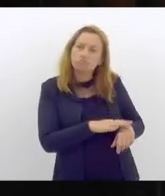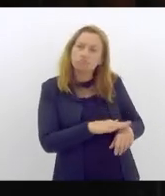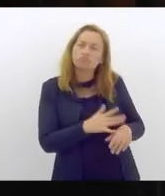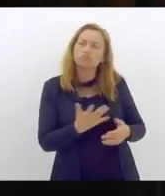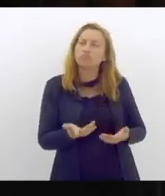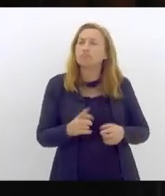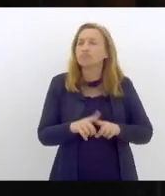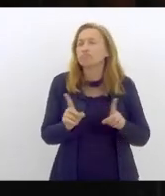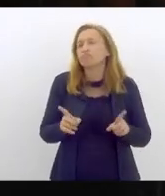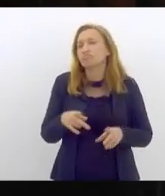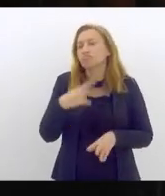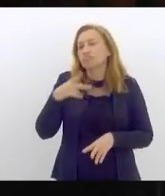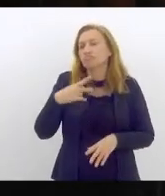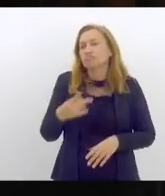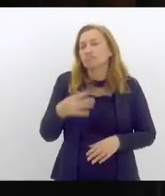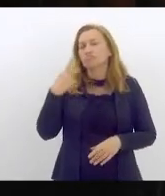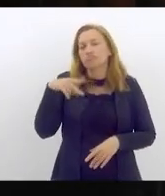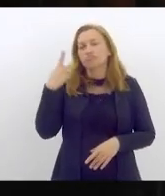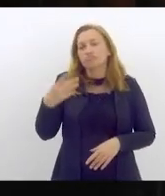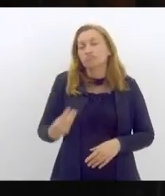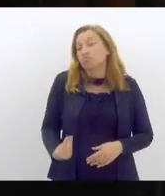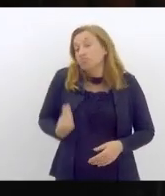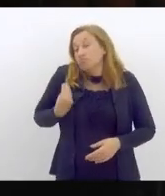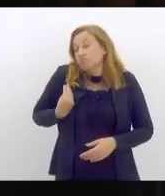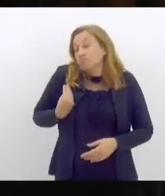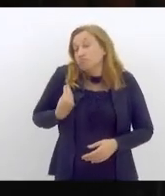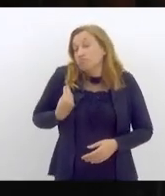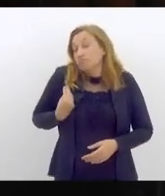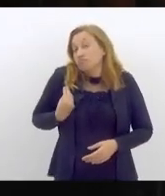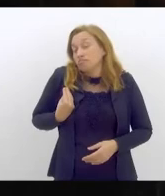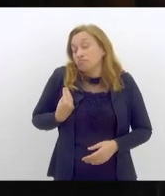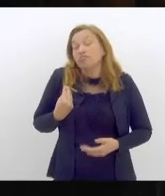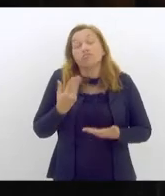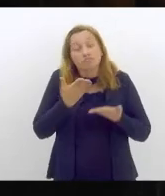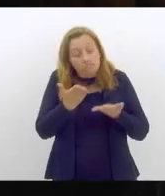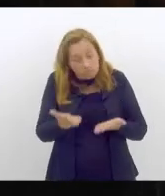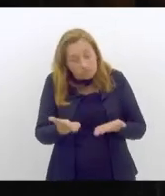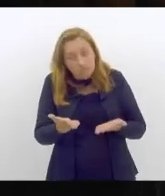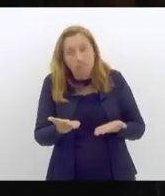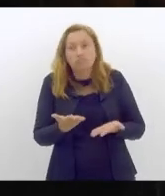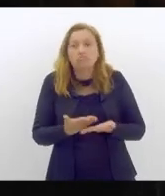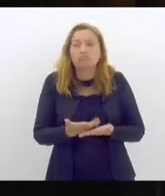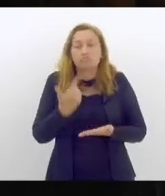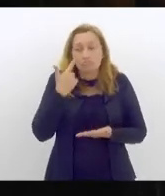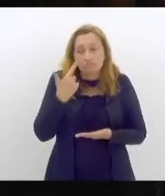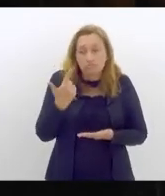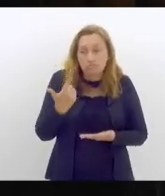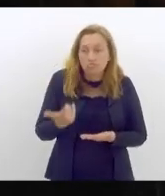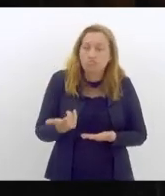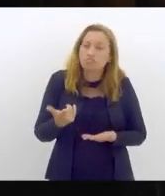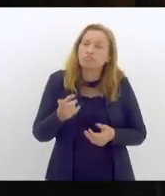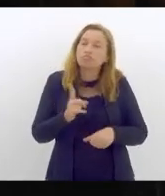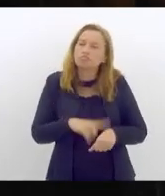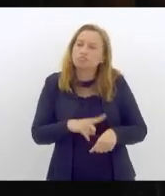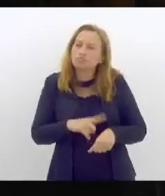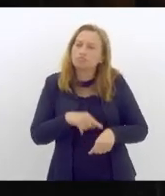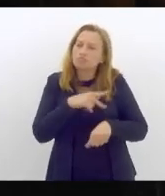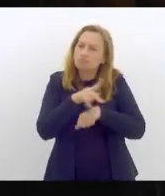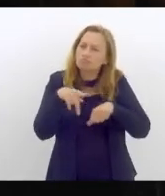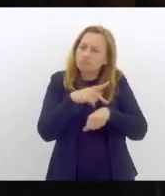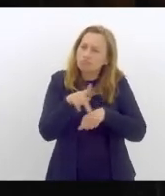iminente mas a gente está falando de uma política de vida que é essa contradição que a gente vive nesse momento nesse país